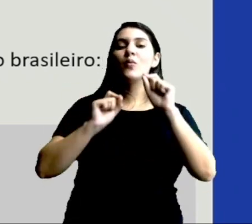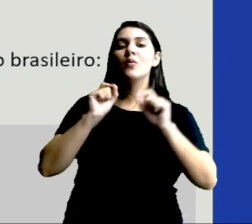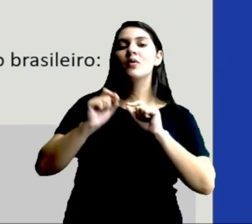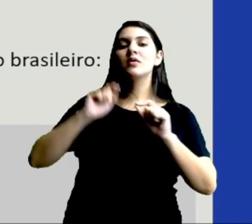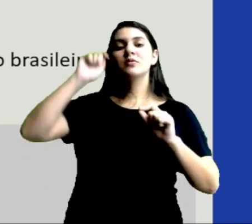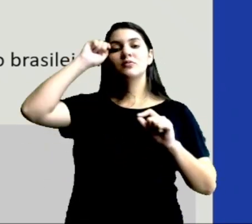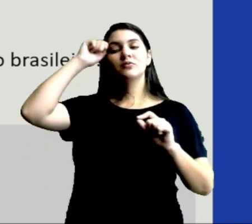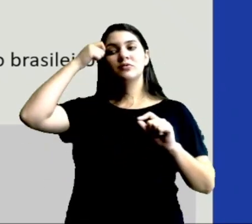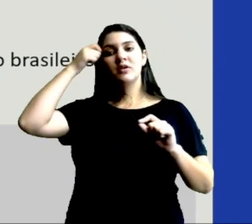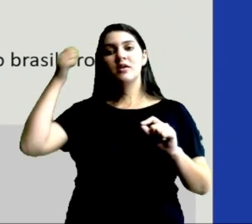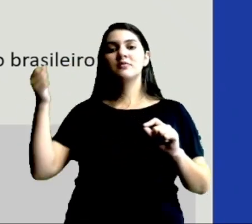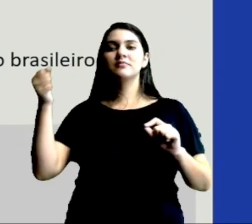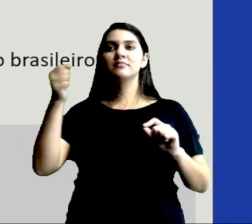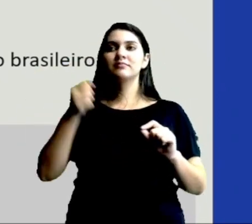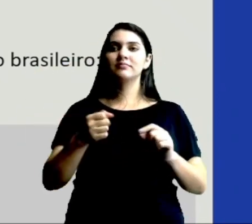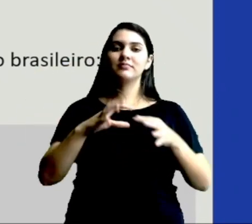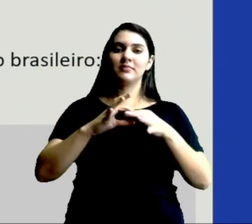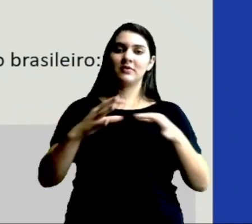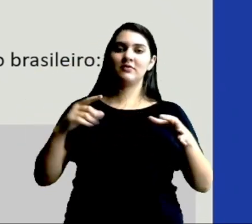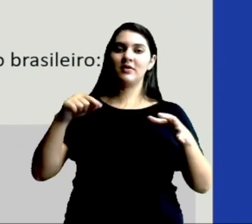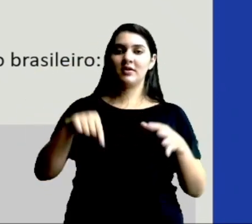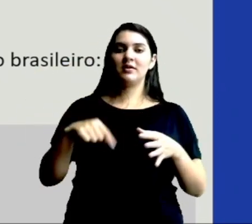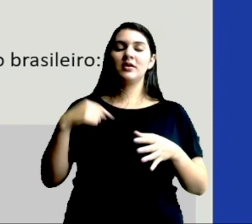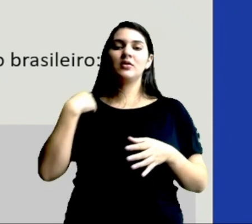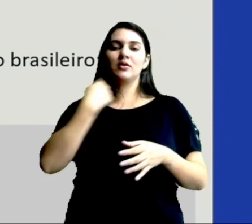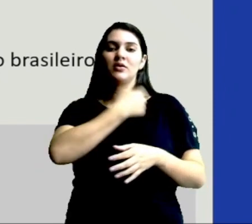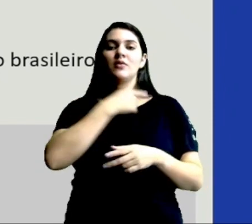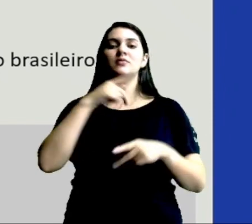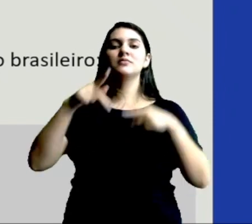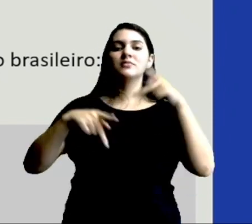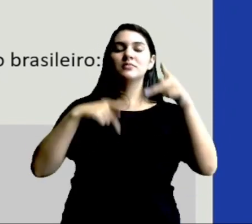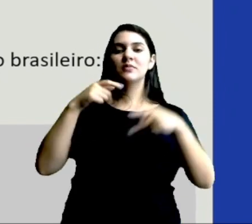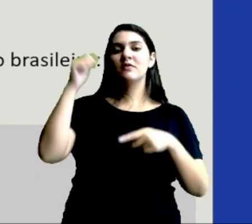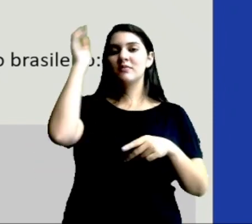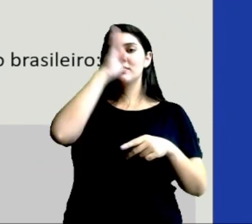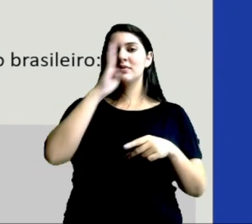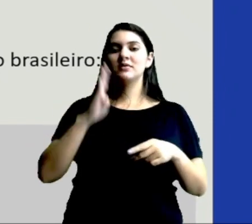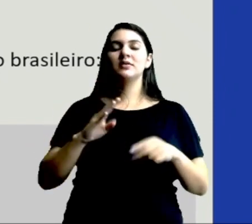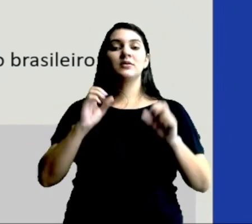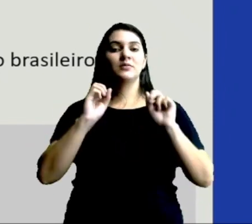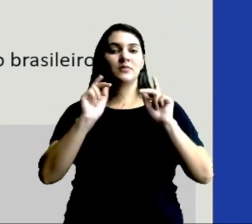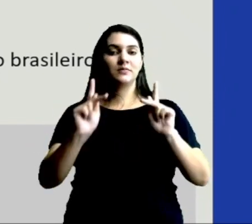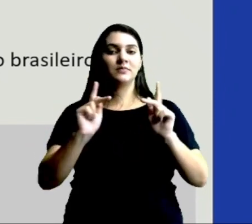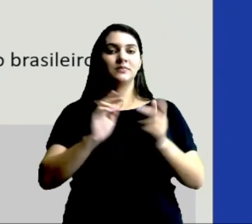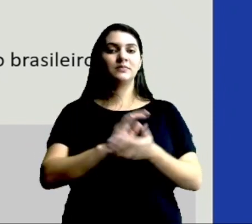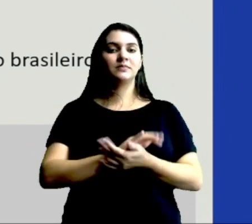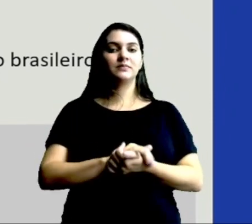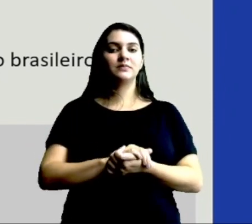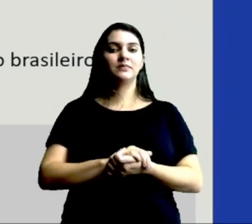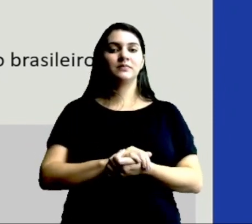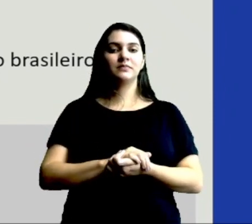deixada pelos africanos para nosso povo brasileiro, tá bom?